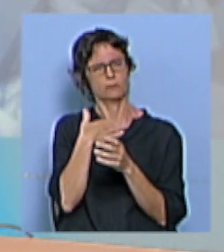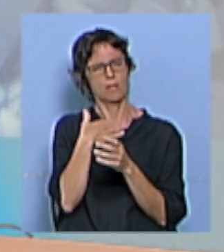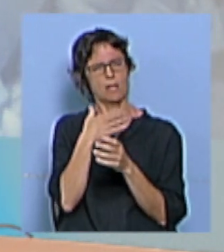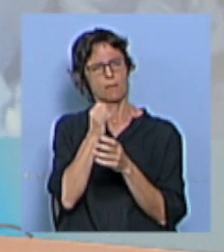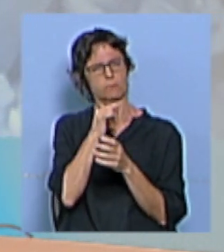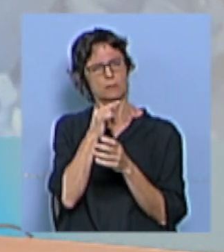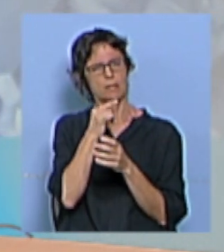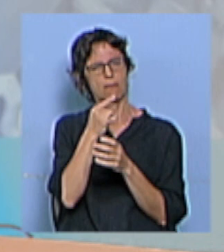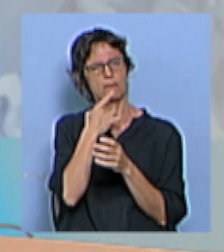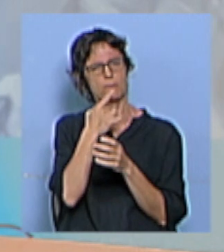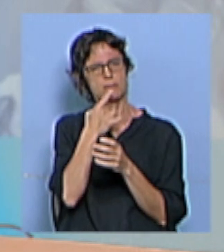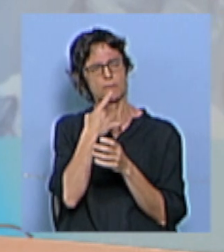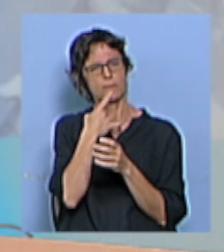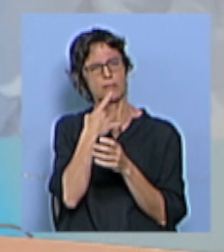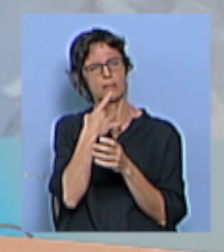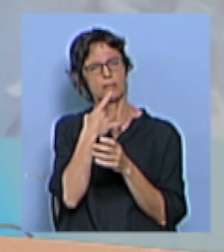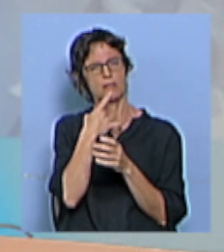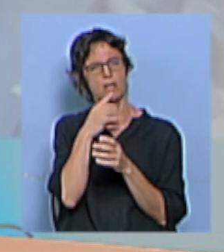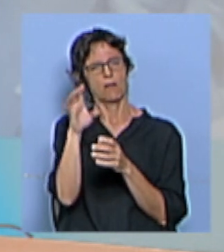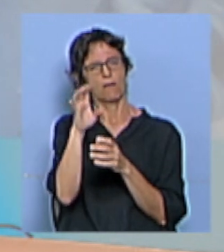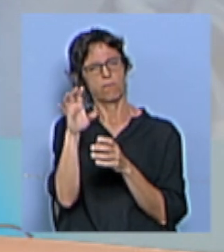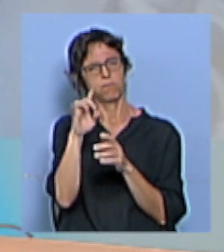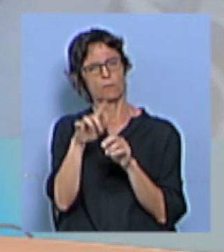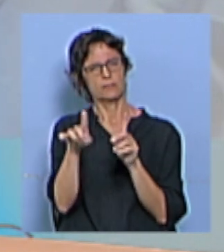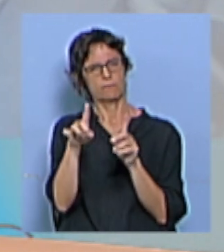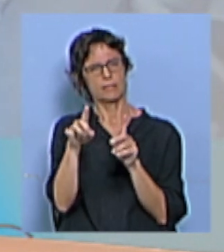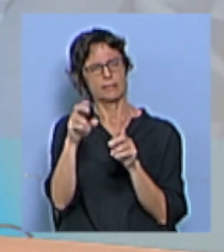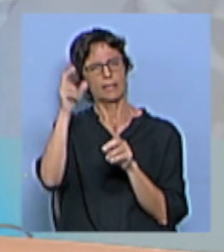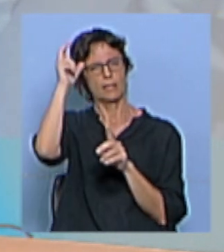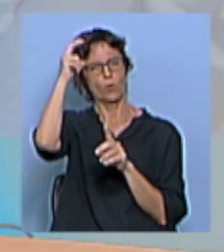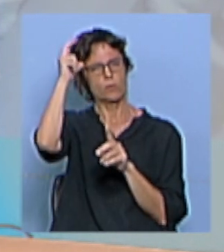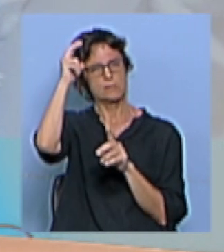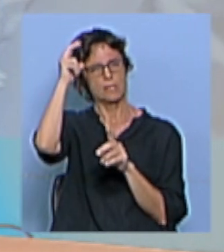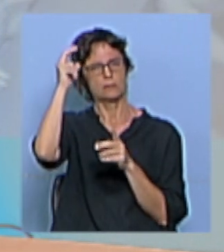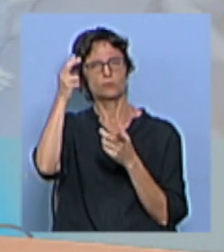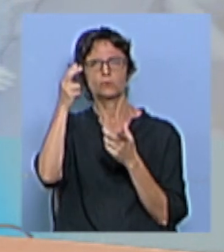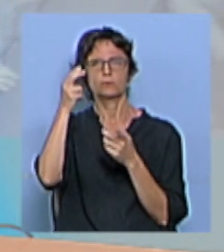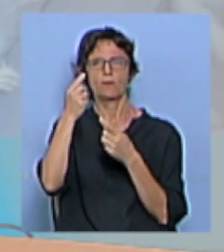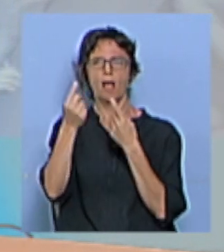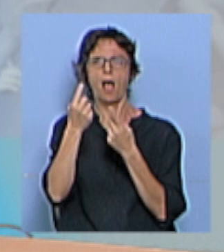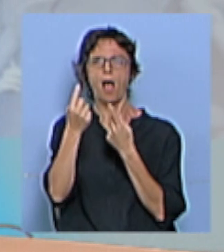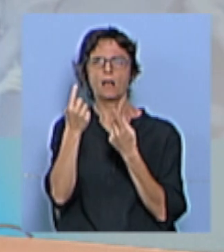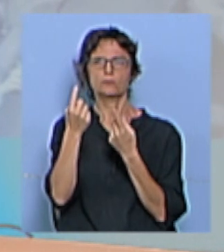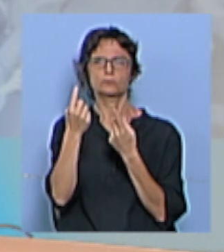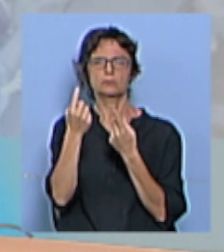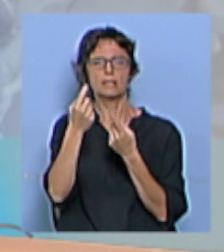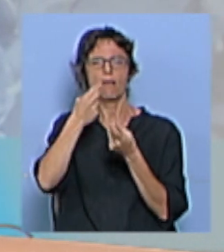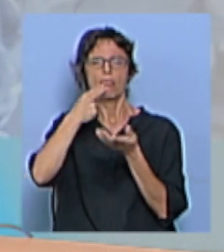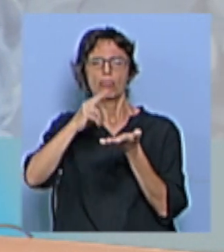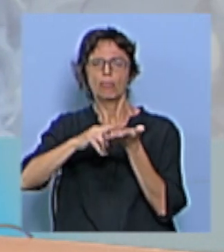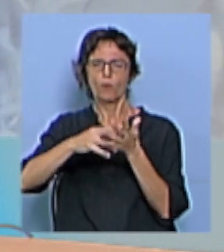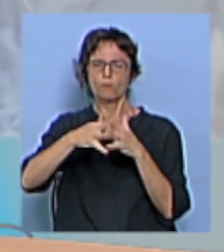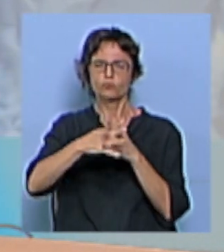como o efêmero, o passageiro, coisas que eram realidades um tanto ou quanto abstratas. Percebemos agora que,